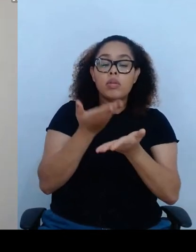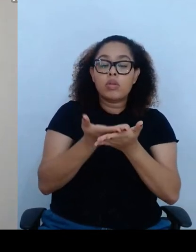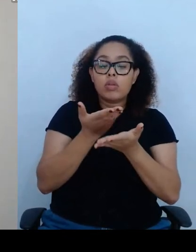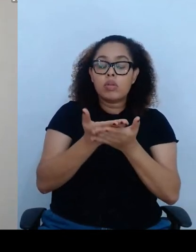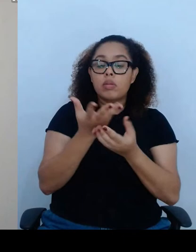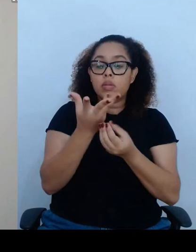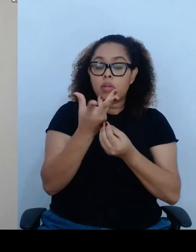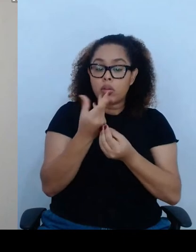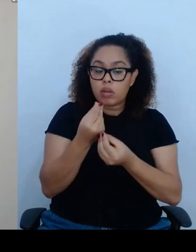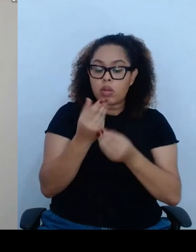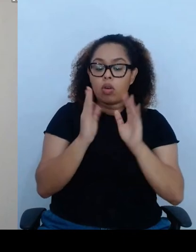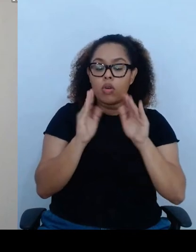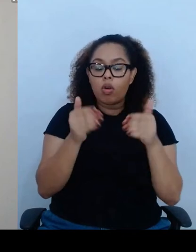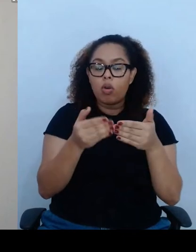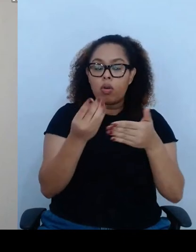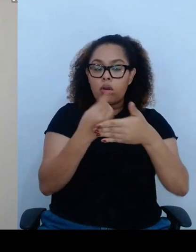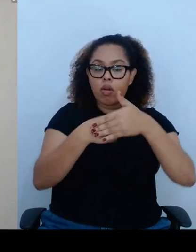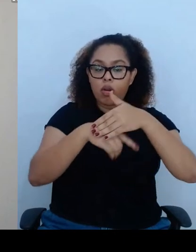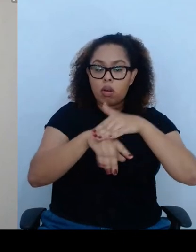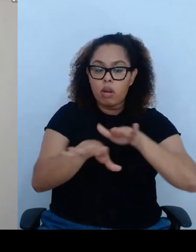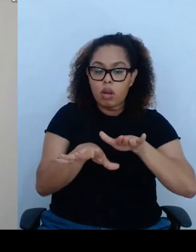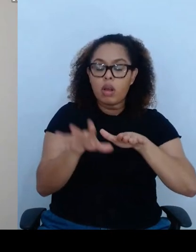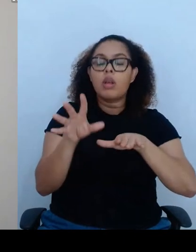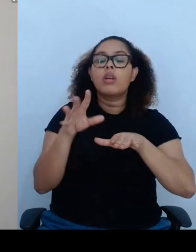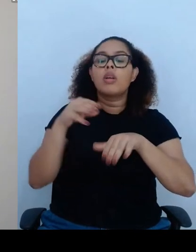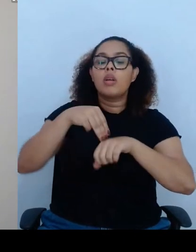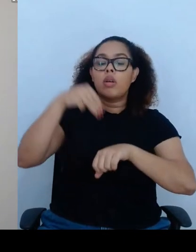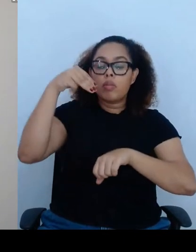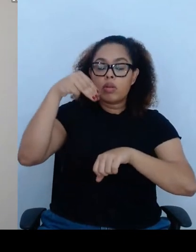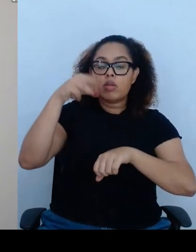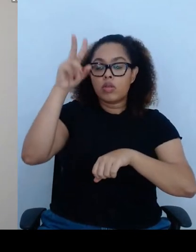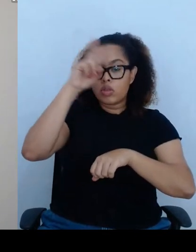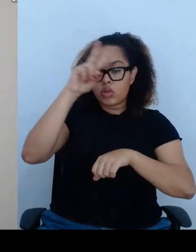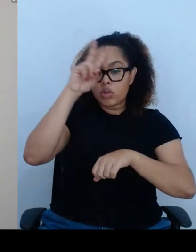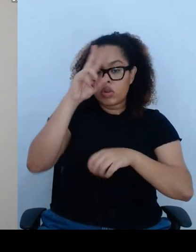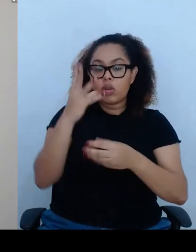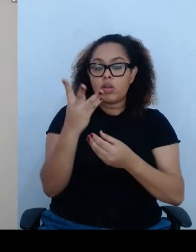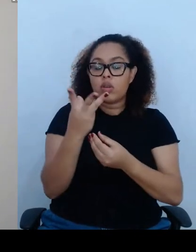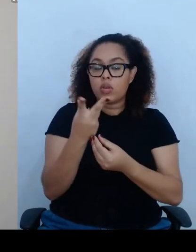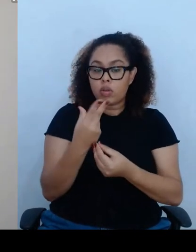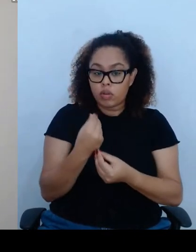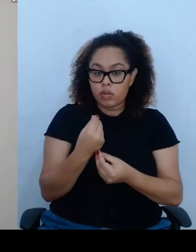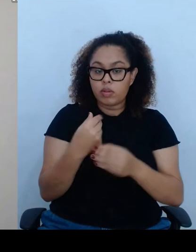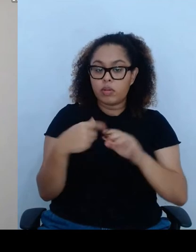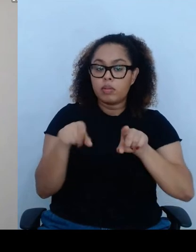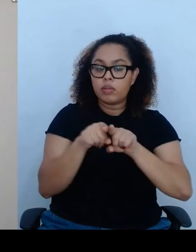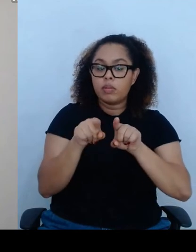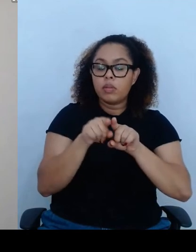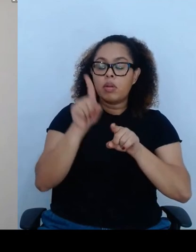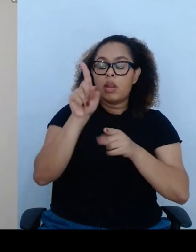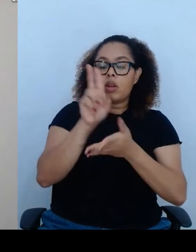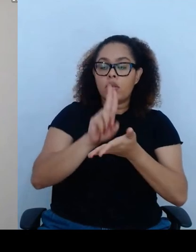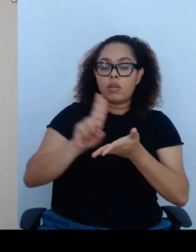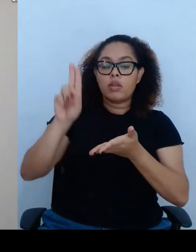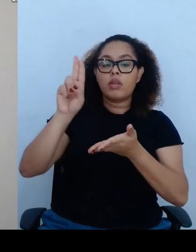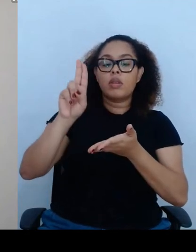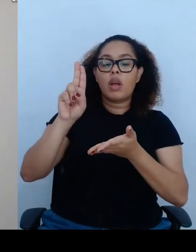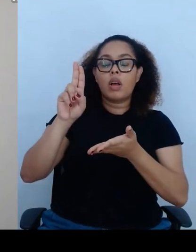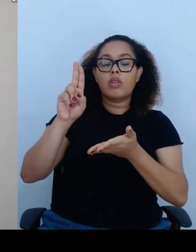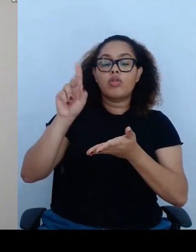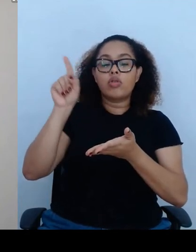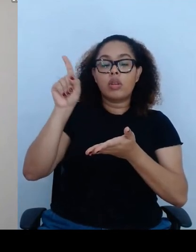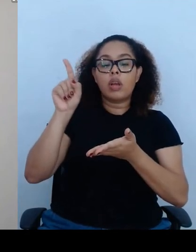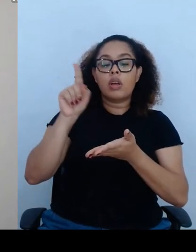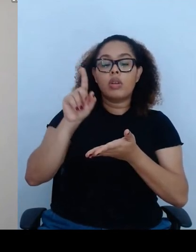design fez mestrado em história social da arte doutorado na Universal Blitz no Reino Unido iniciou sua carreira